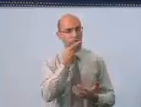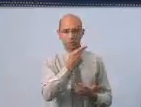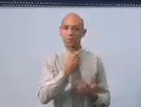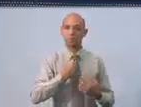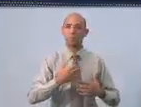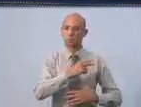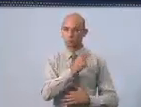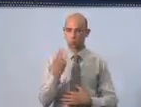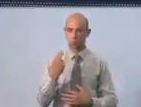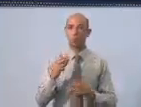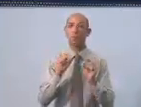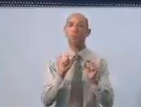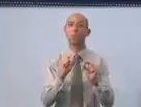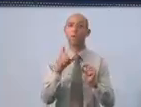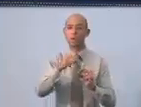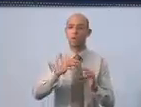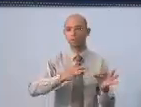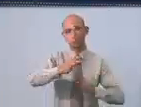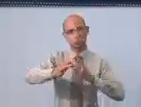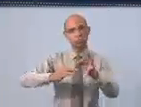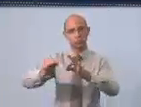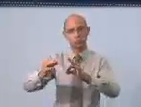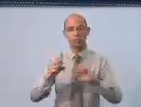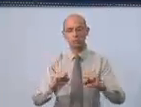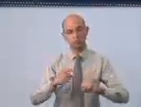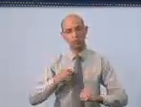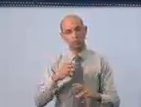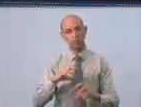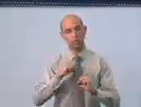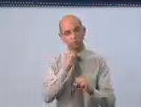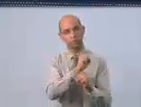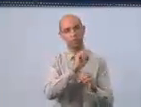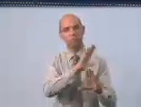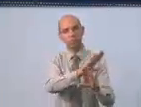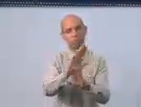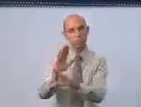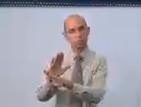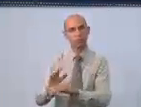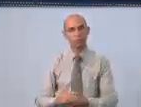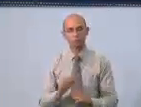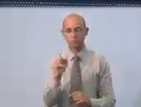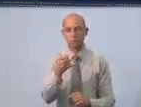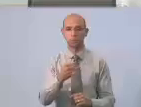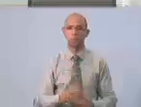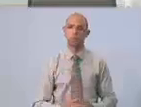compor os projetos que a Vossa Excelência citou agora.